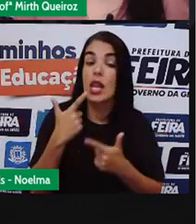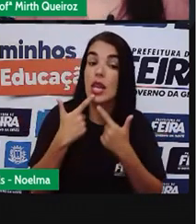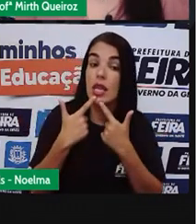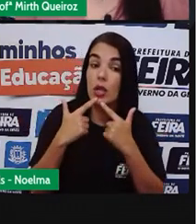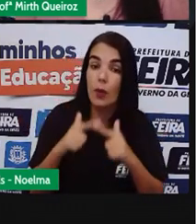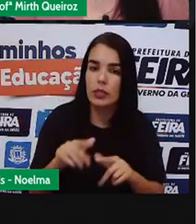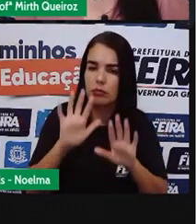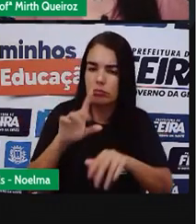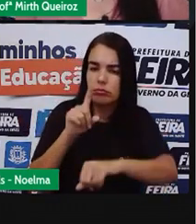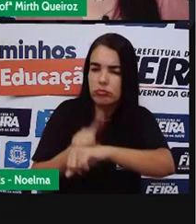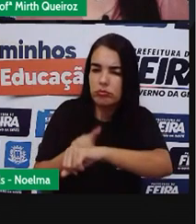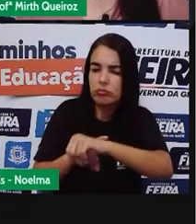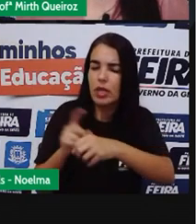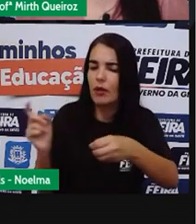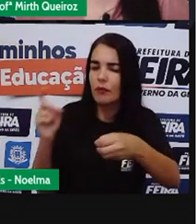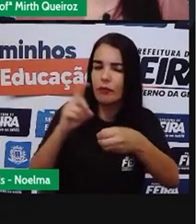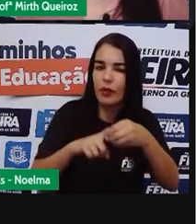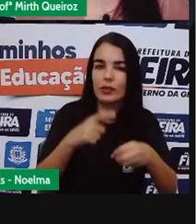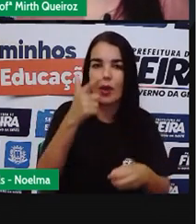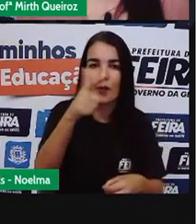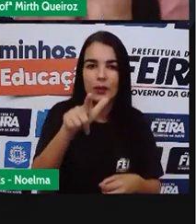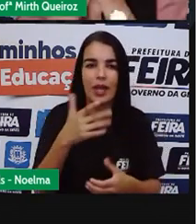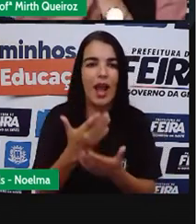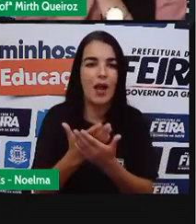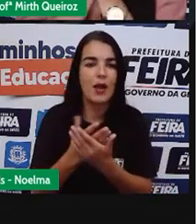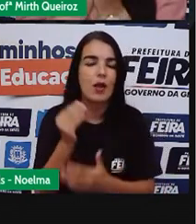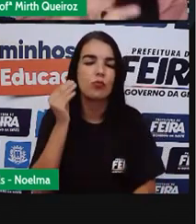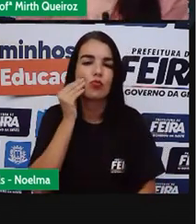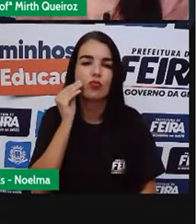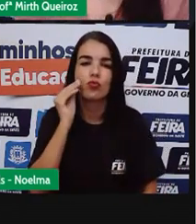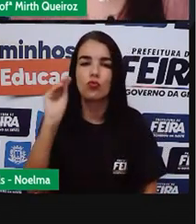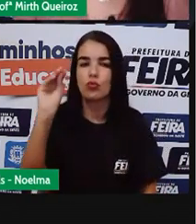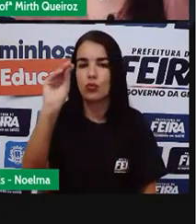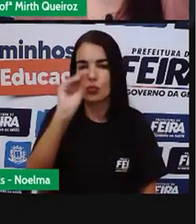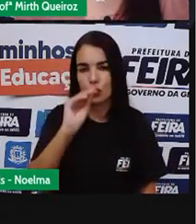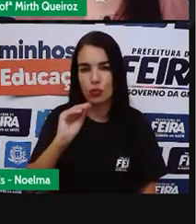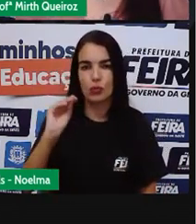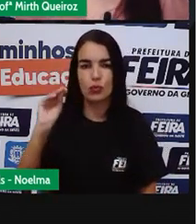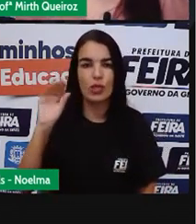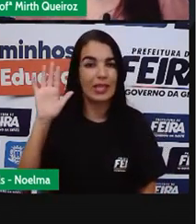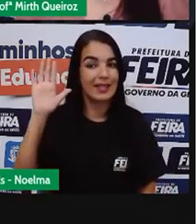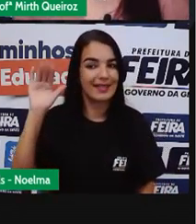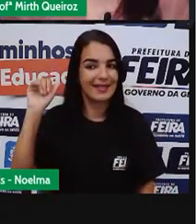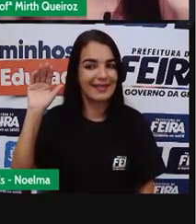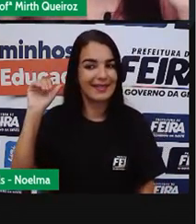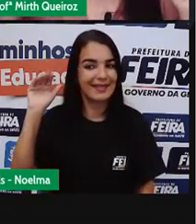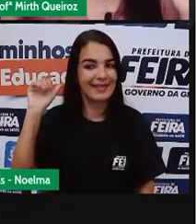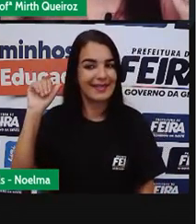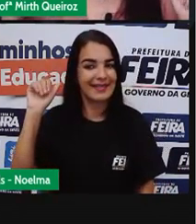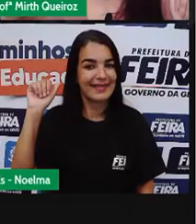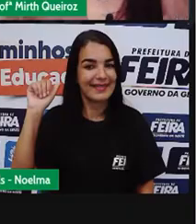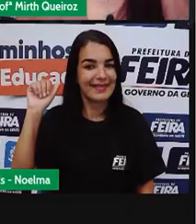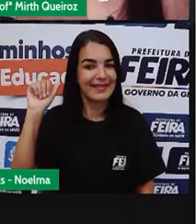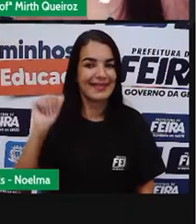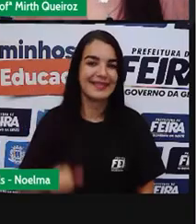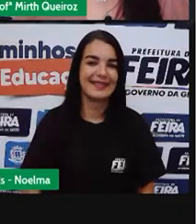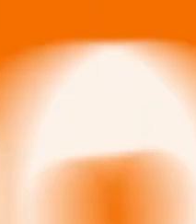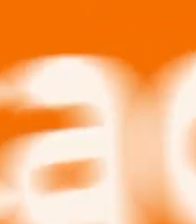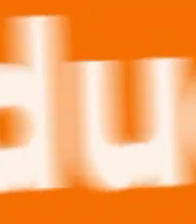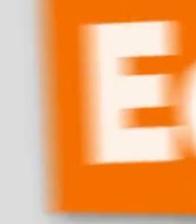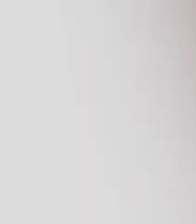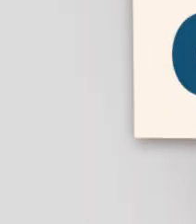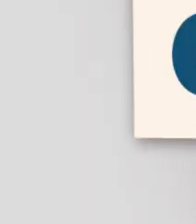mas daqui a pouquinho a Pro volta com mais uma aula. Beijinho no coração de cada um de vocês e até já. Tchau, tchau.